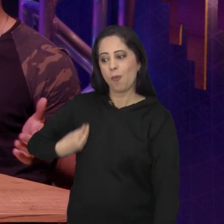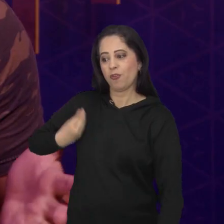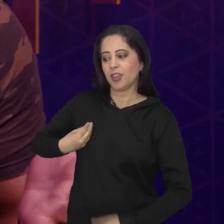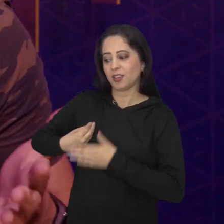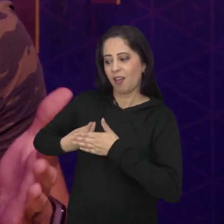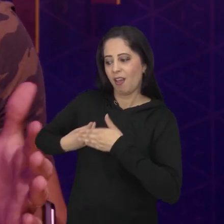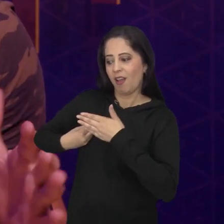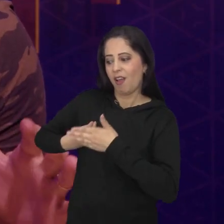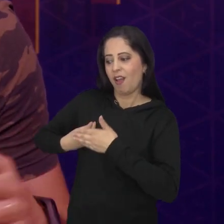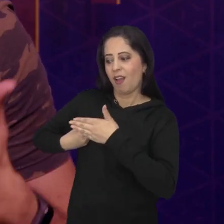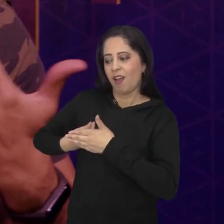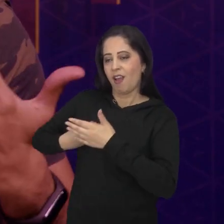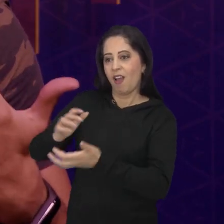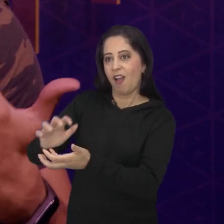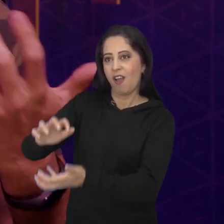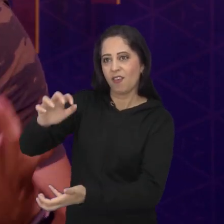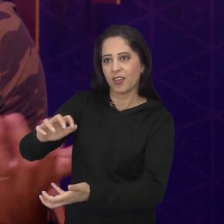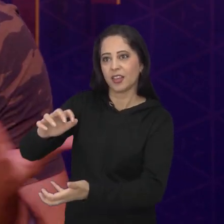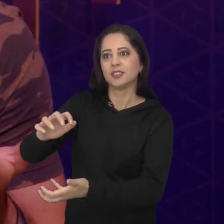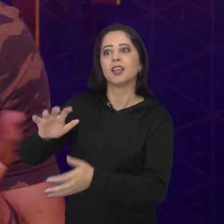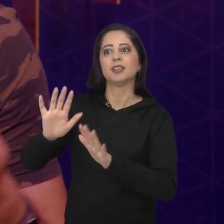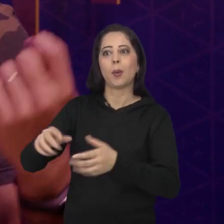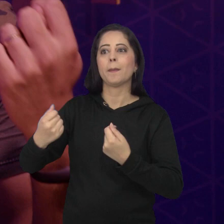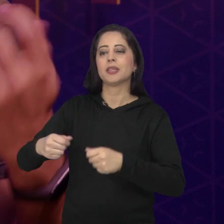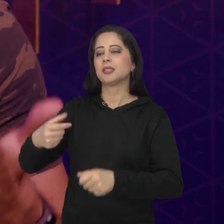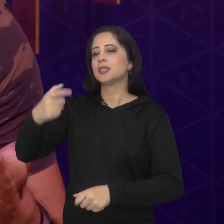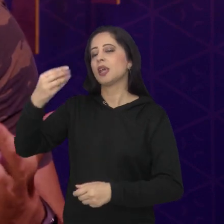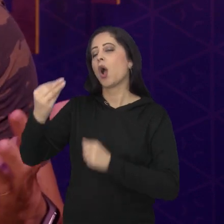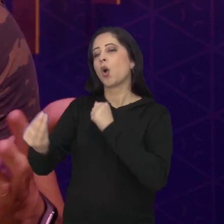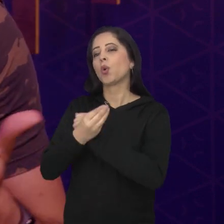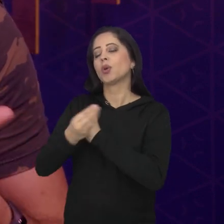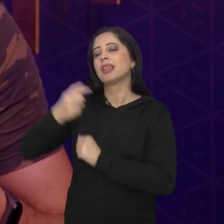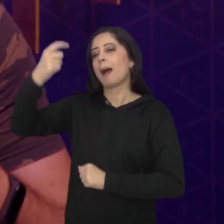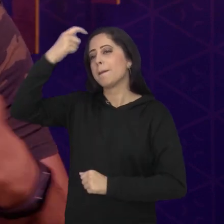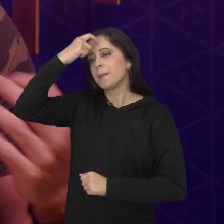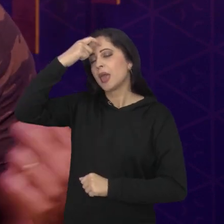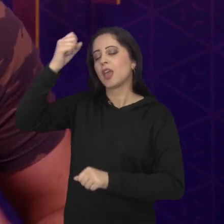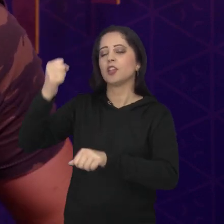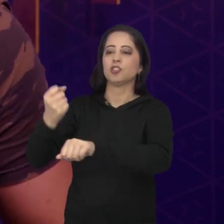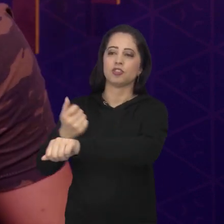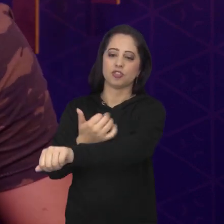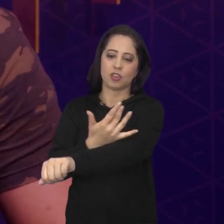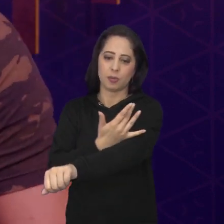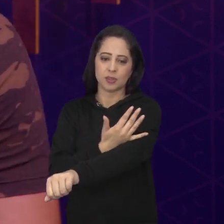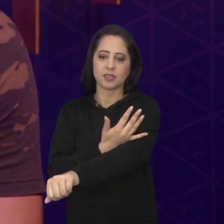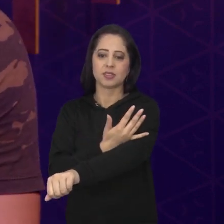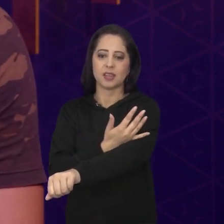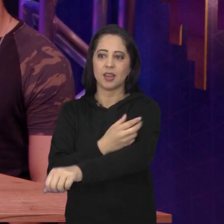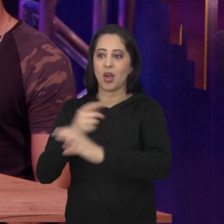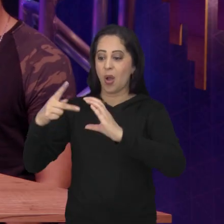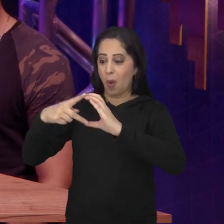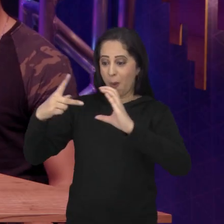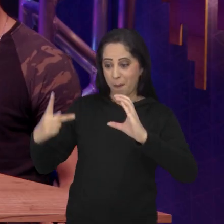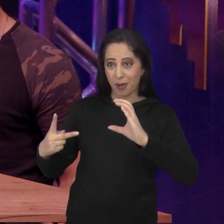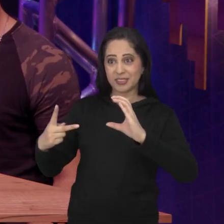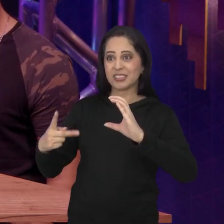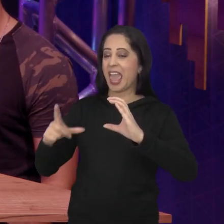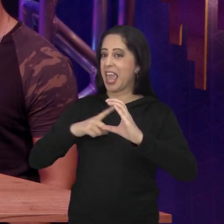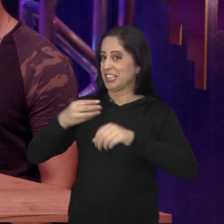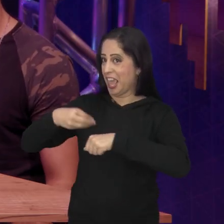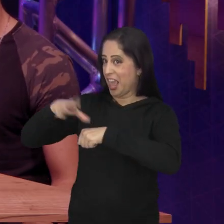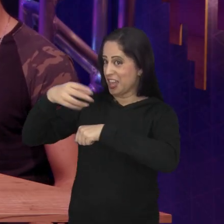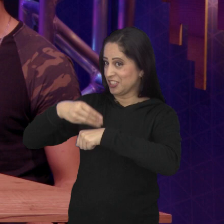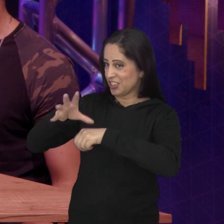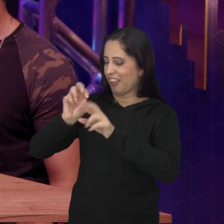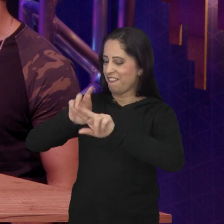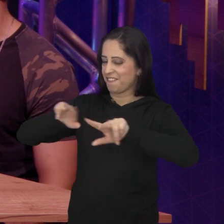envelhecendo. Então, a gente tem que amadurecer bem, cuidar bem da nossa mente, cuidar bem das nossas emoções. Exato. Pode ser estar